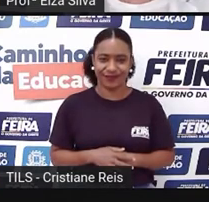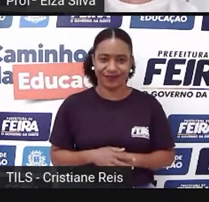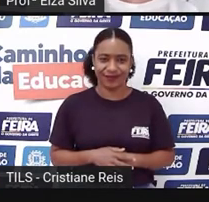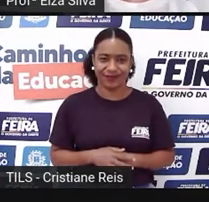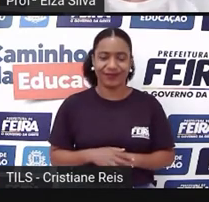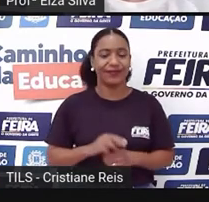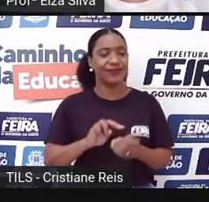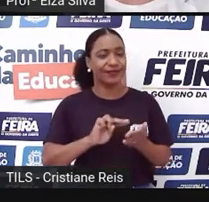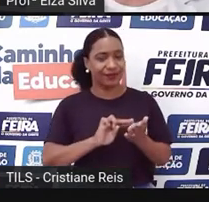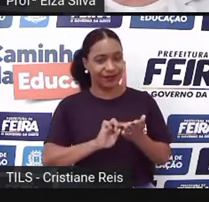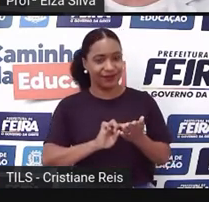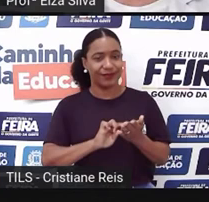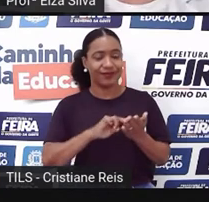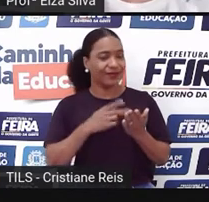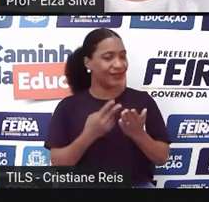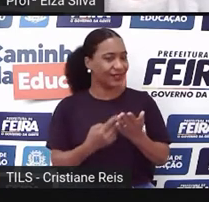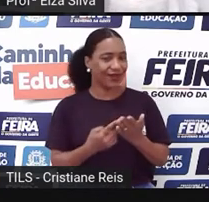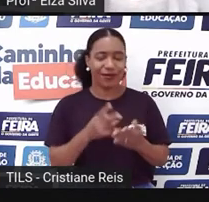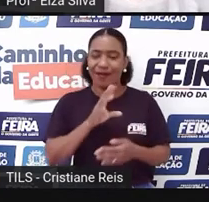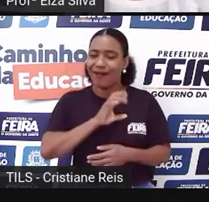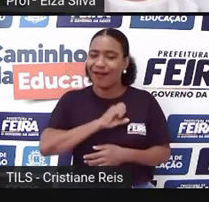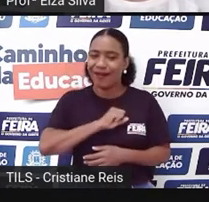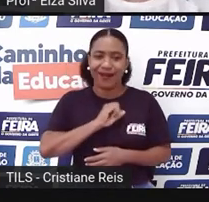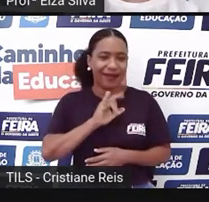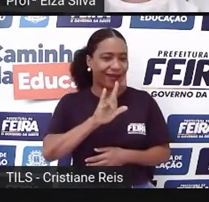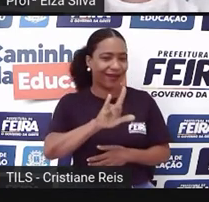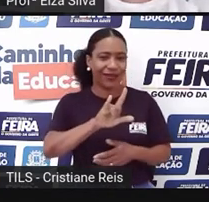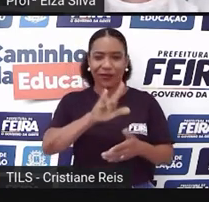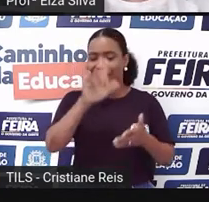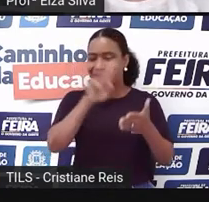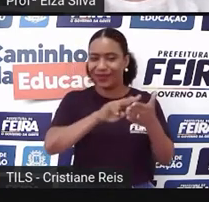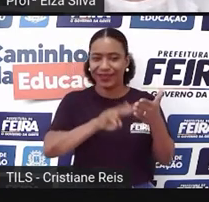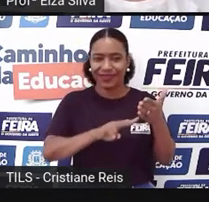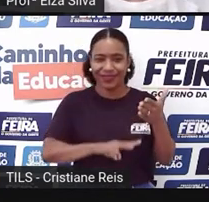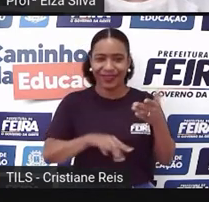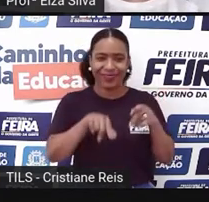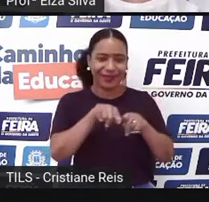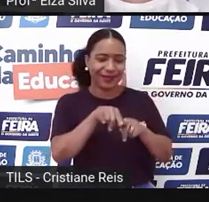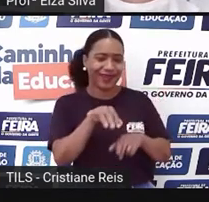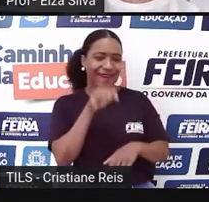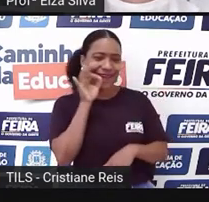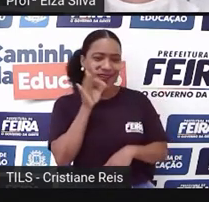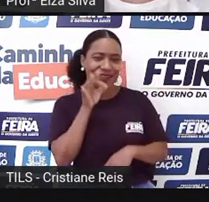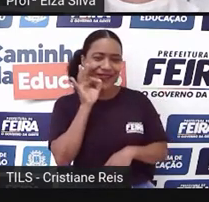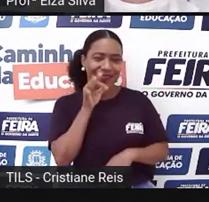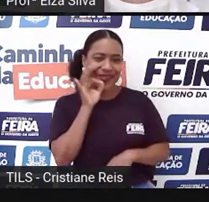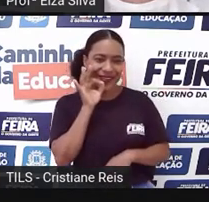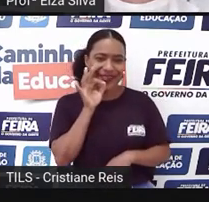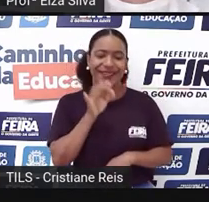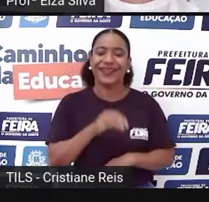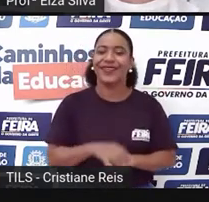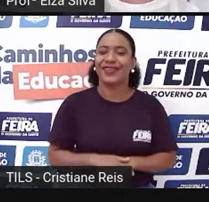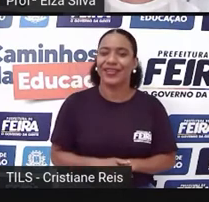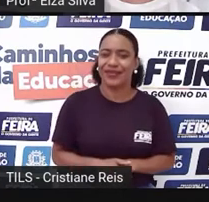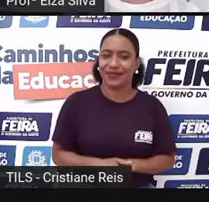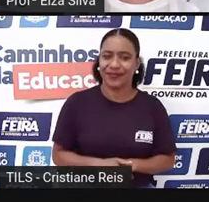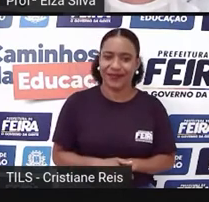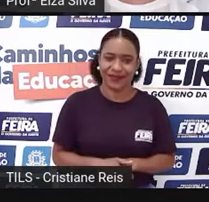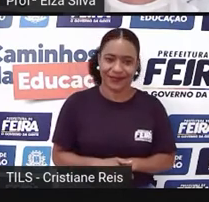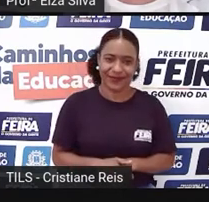coffee. Amo ler e adoro tomar café. I love to golf and I love to ride